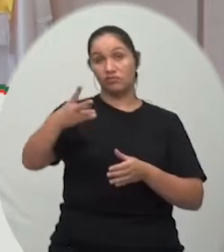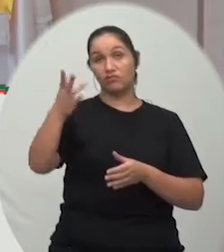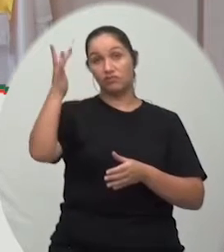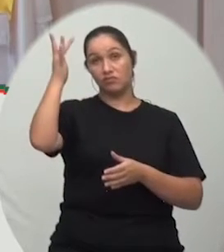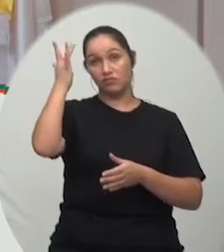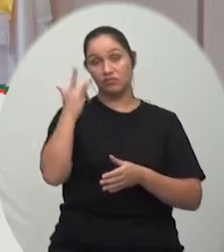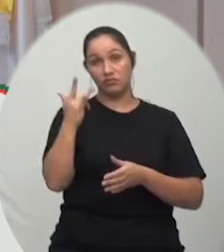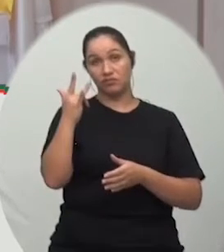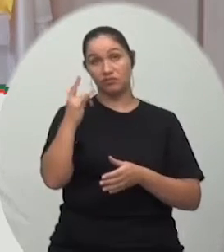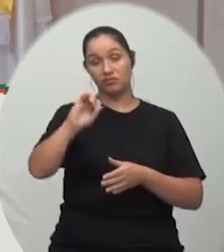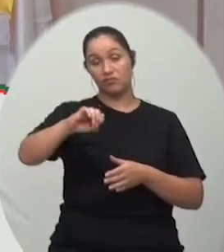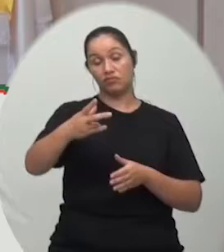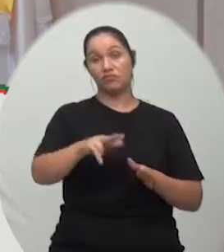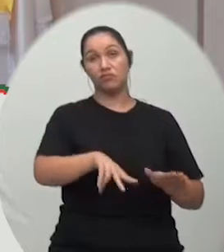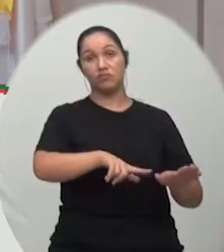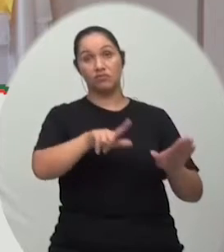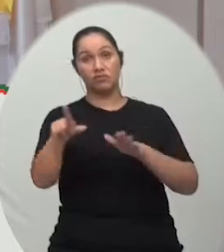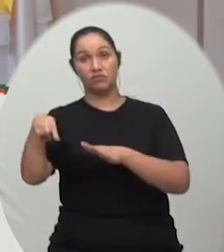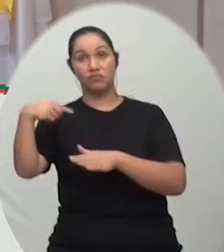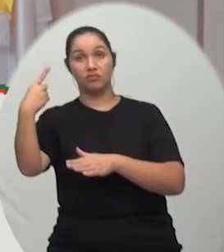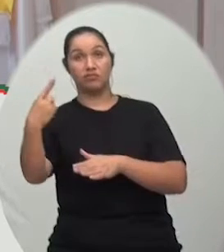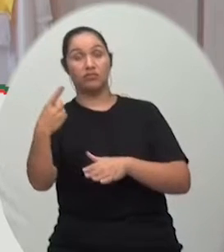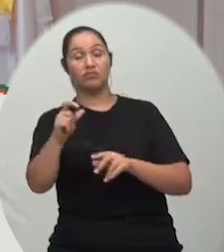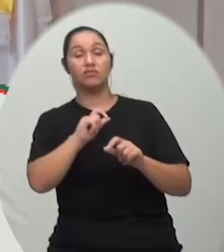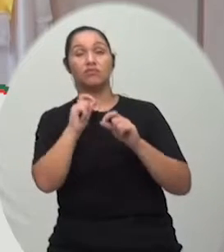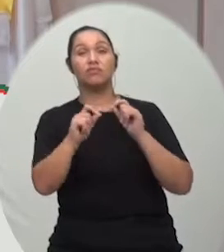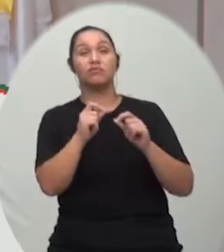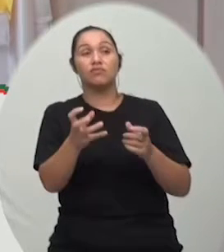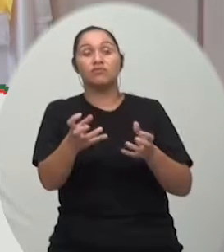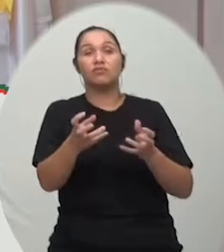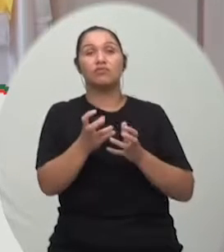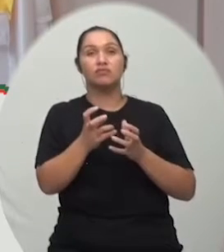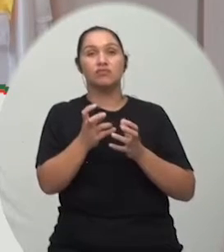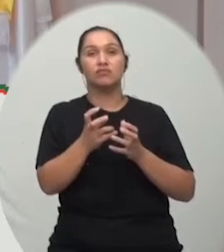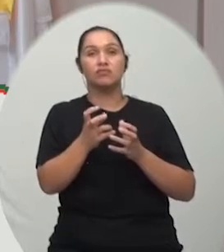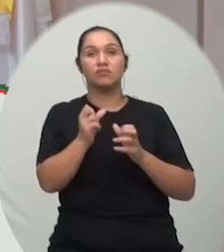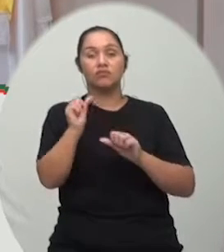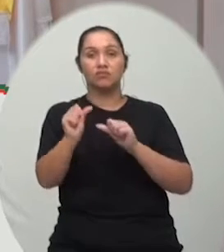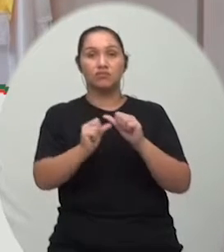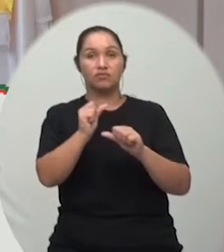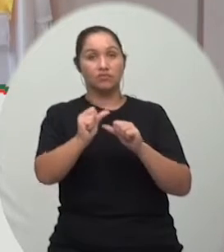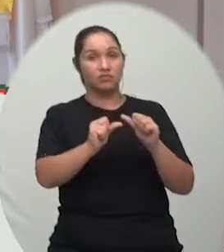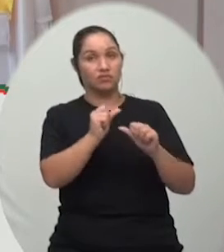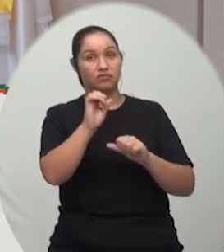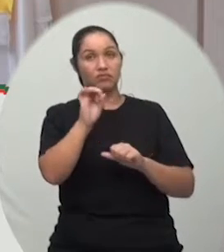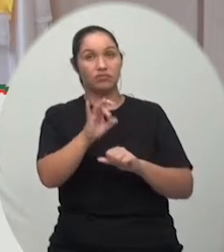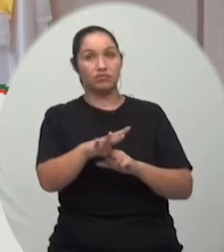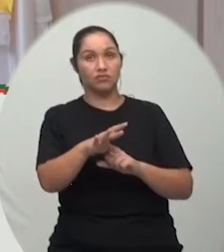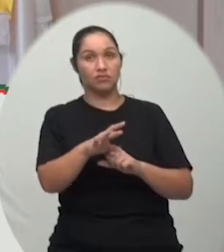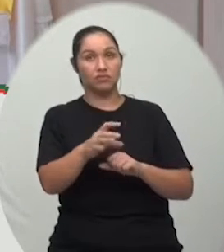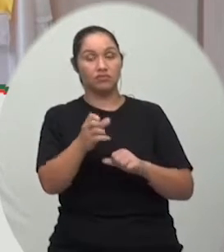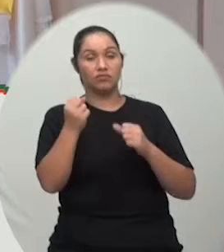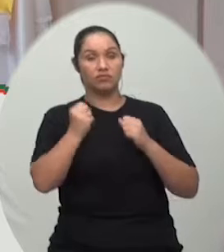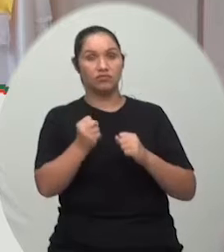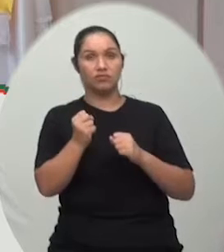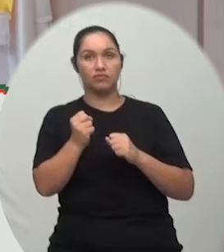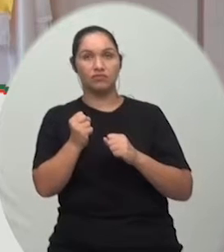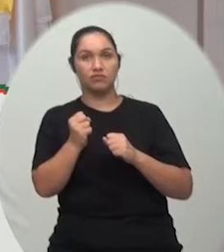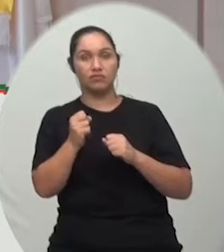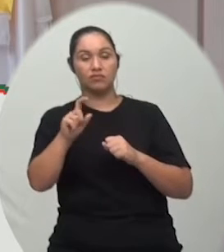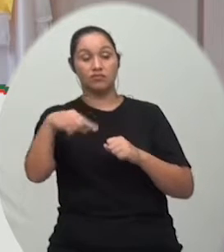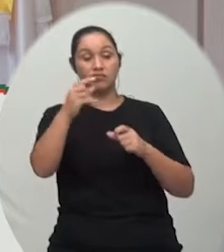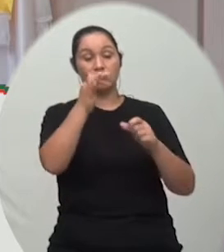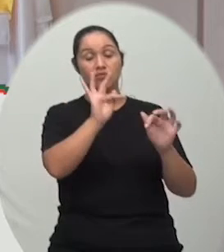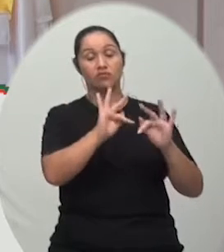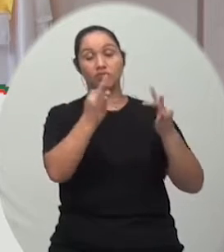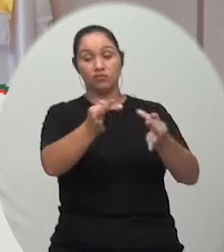vem, o que a gente quer é poder fazer uma alteração que possa contemplar outras famílias, que ultrapasse, né,